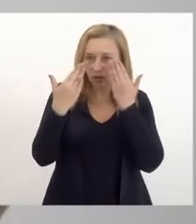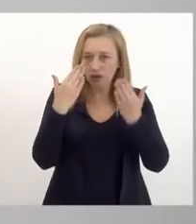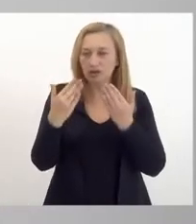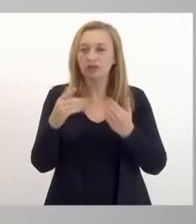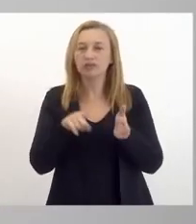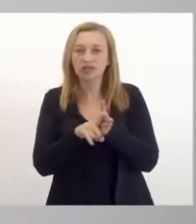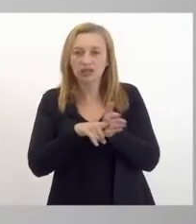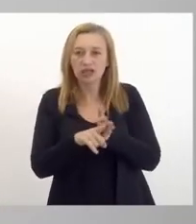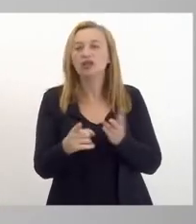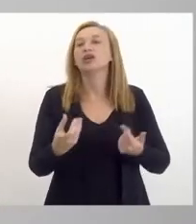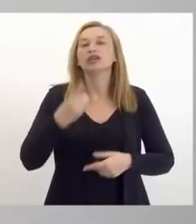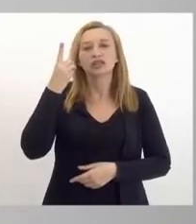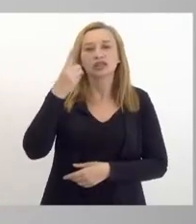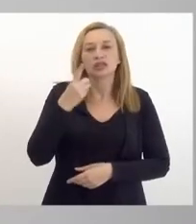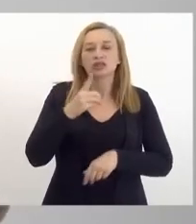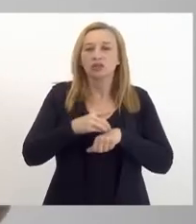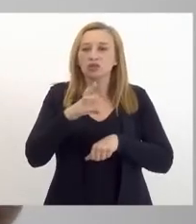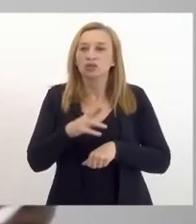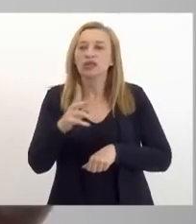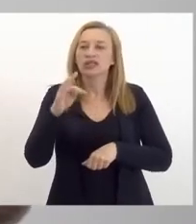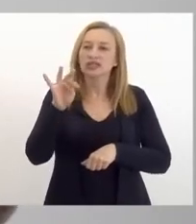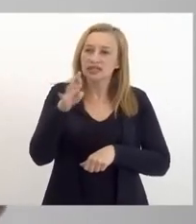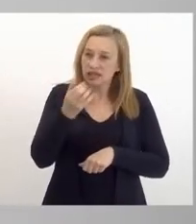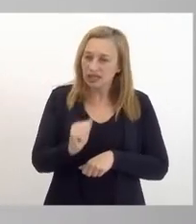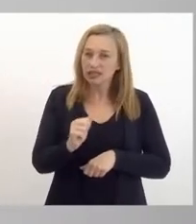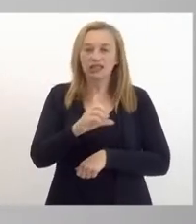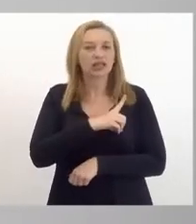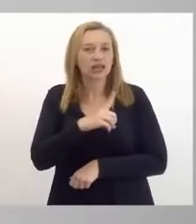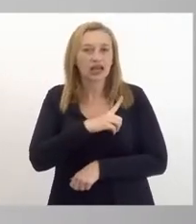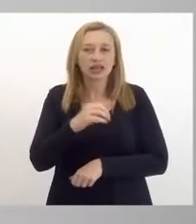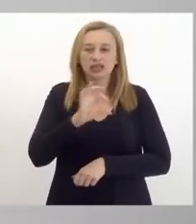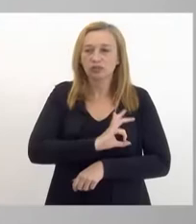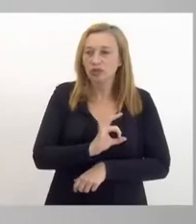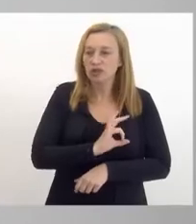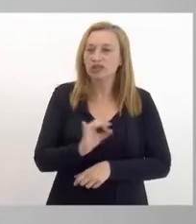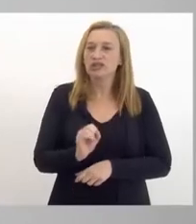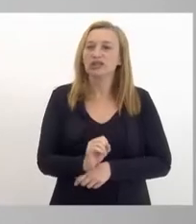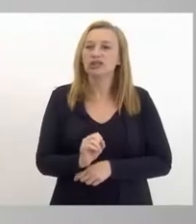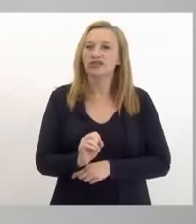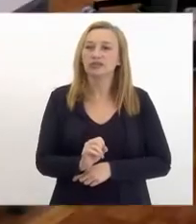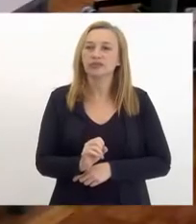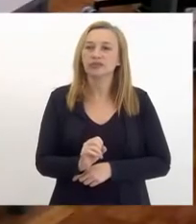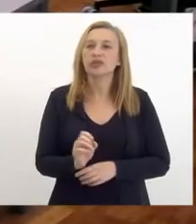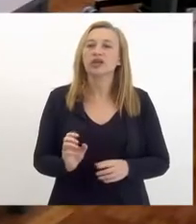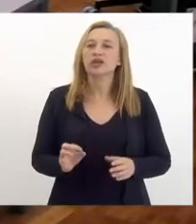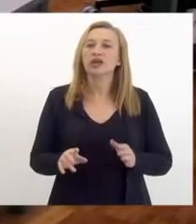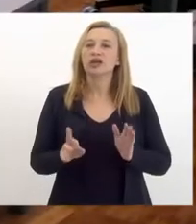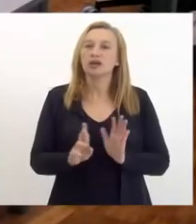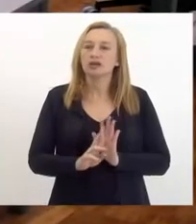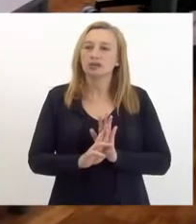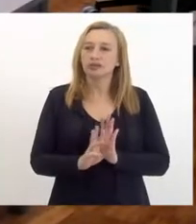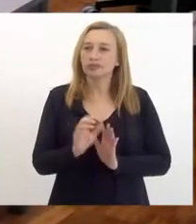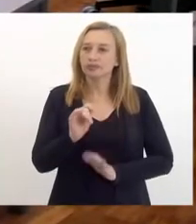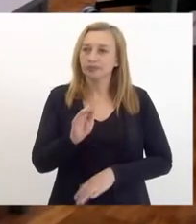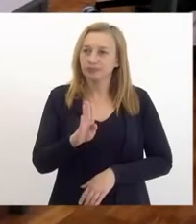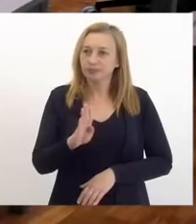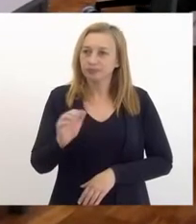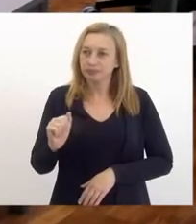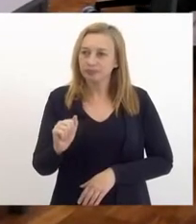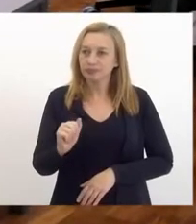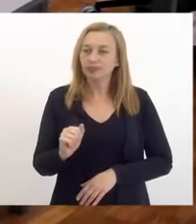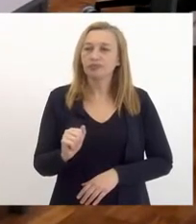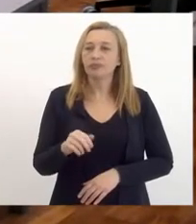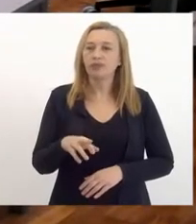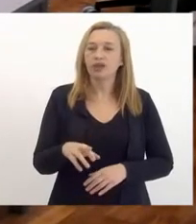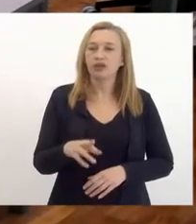pesquisadora, doutora Sandra Ornelas, delegada de Polícia, doutora Daniela Aguiar, presidente da Comissão da Mulher da ABA,